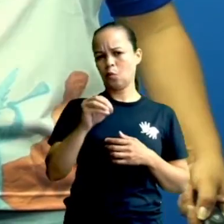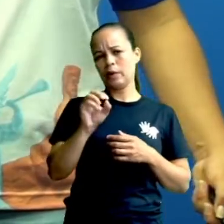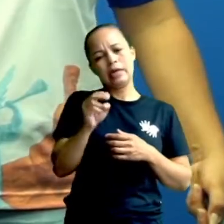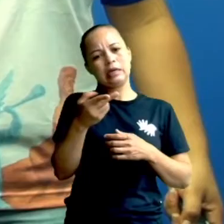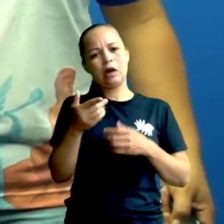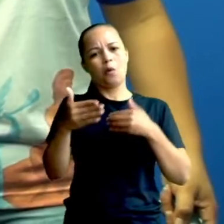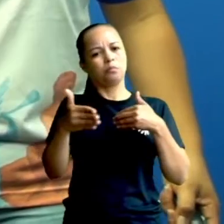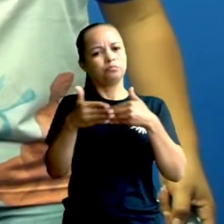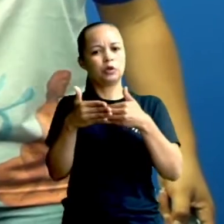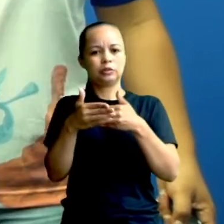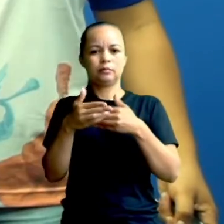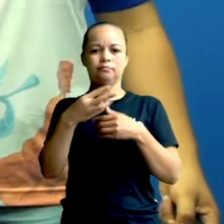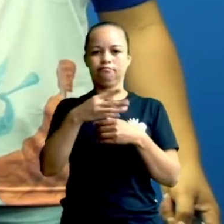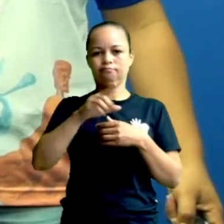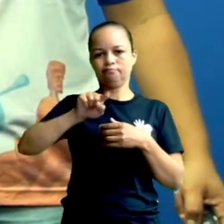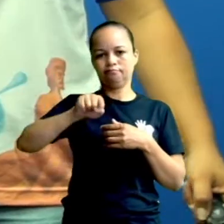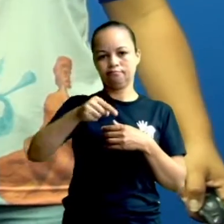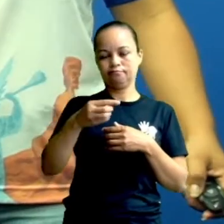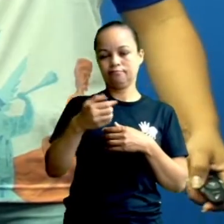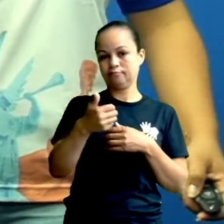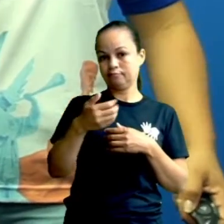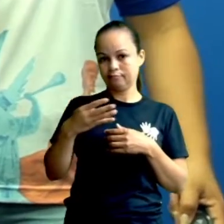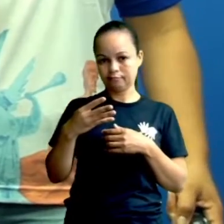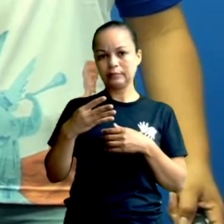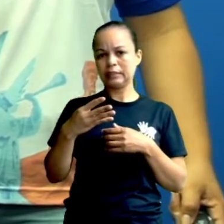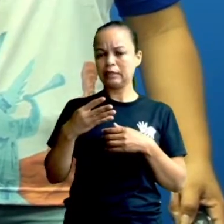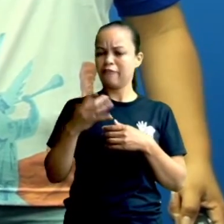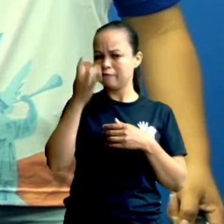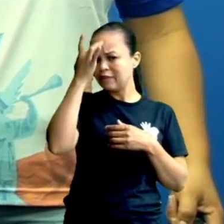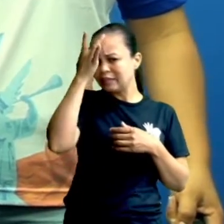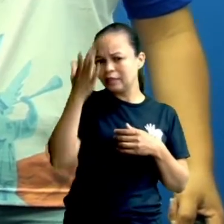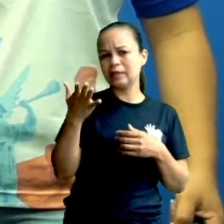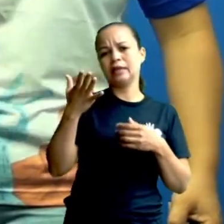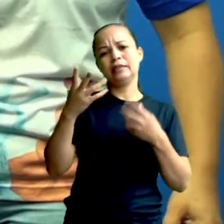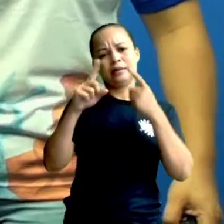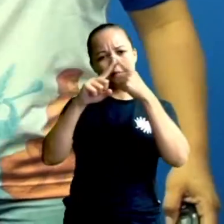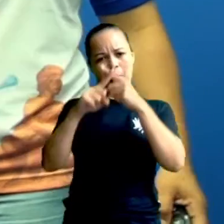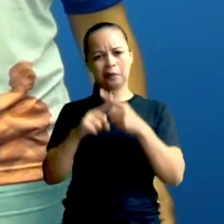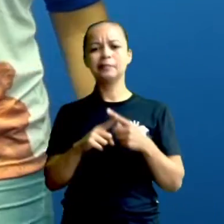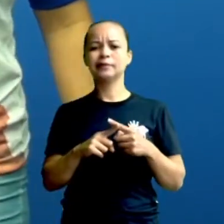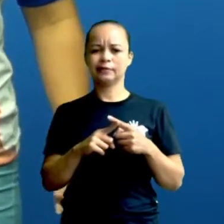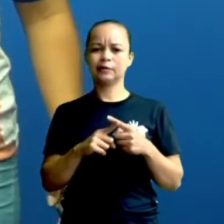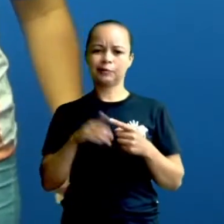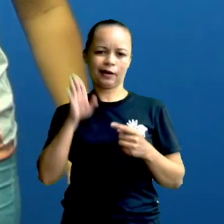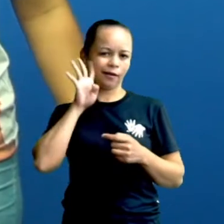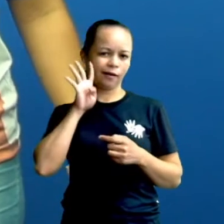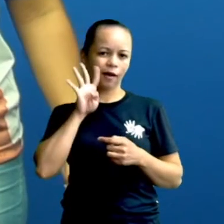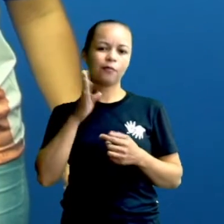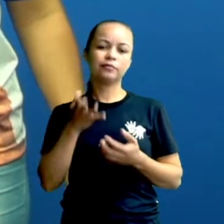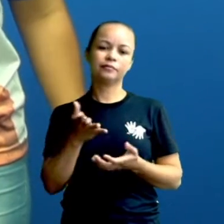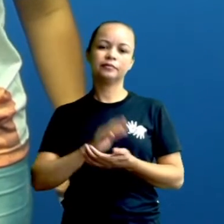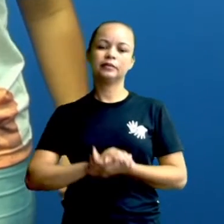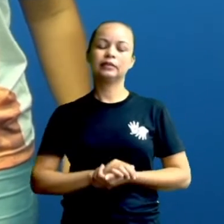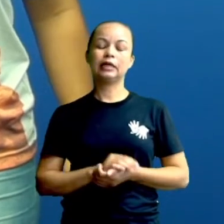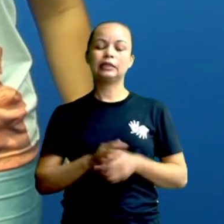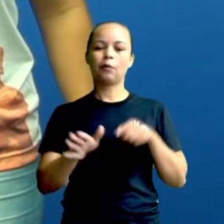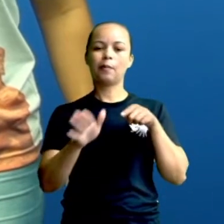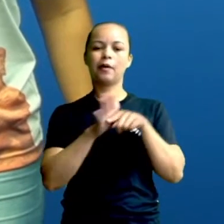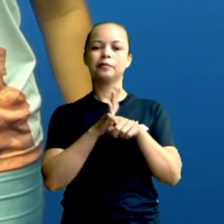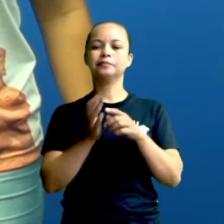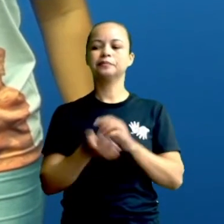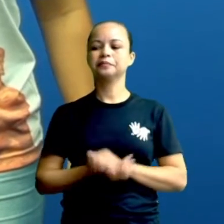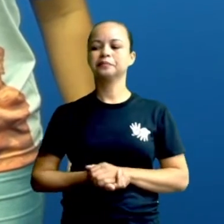3,14. Isso facilita a nossa multiplicação. Olha que legal. Então, vamos lá para a pergunta.